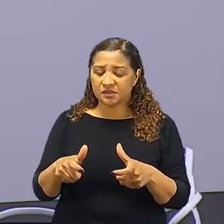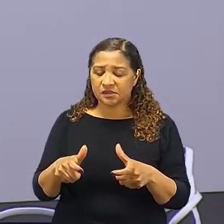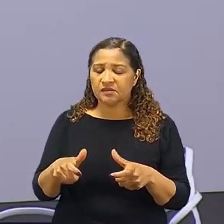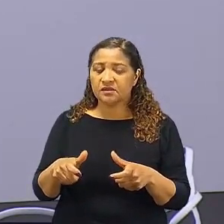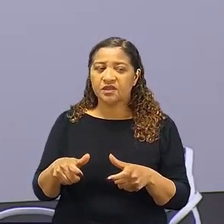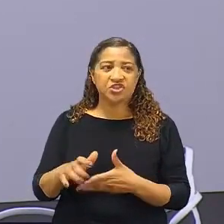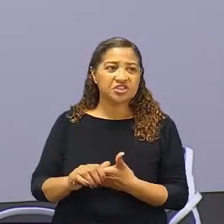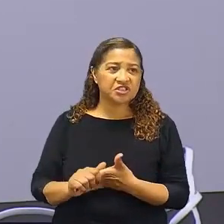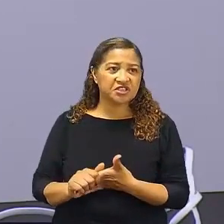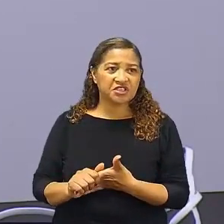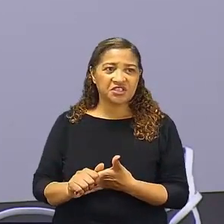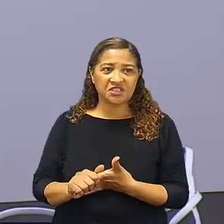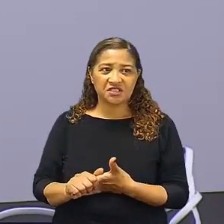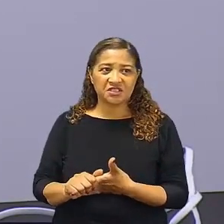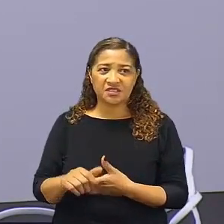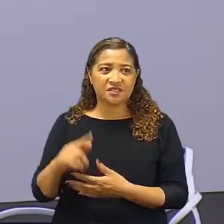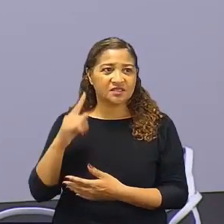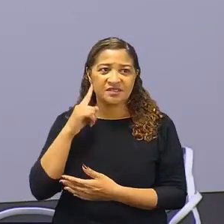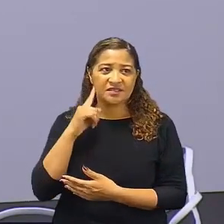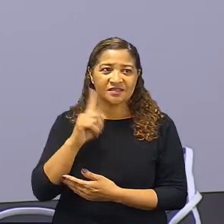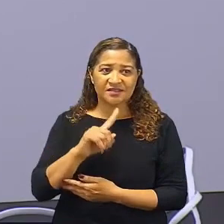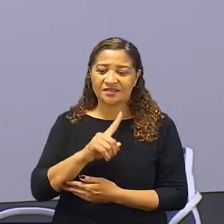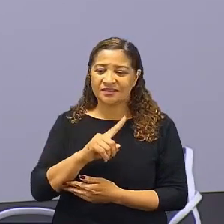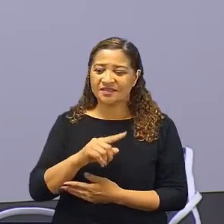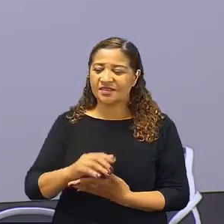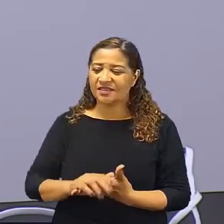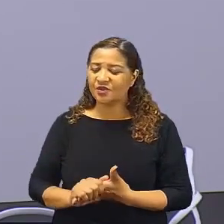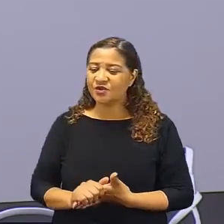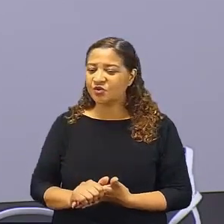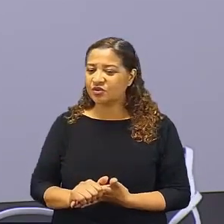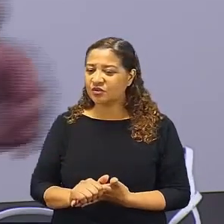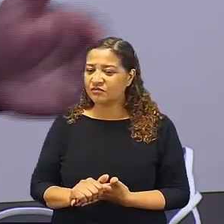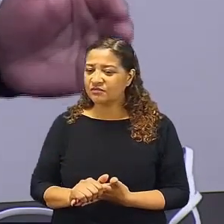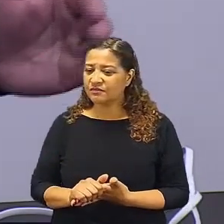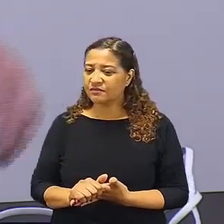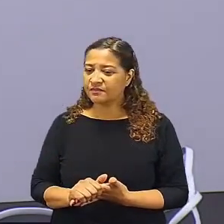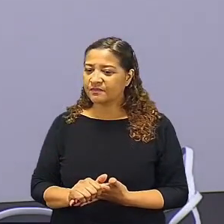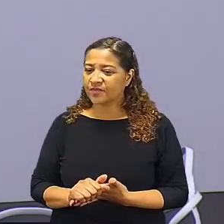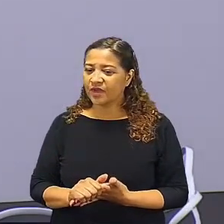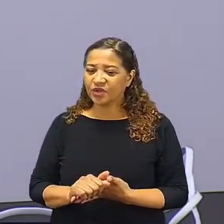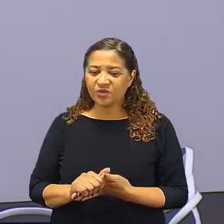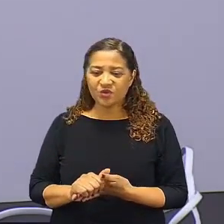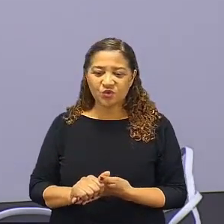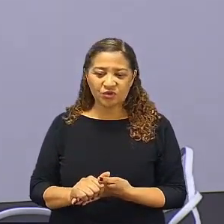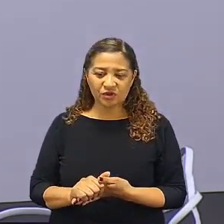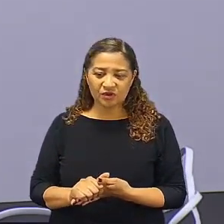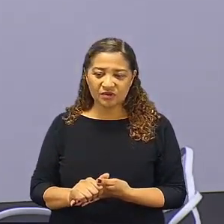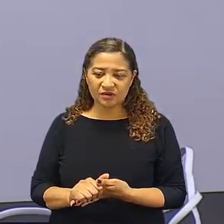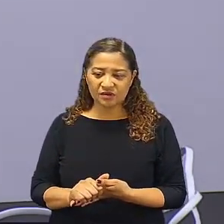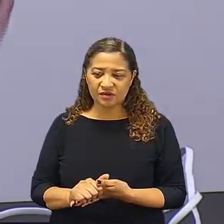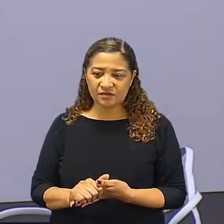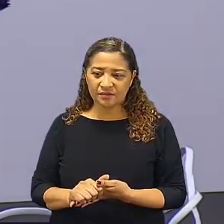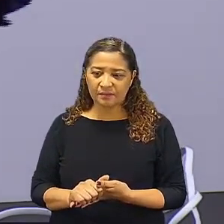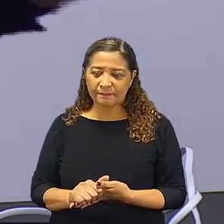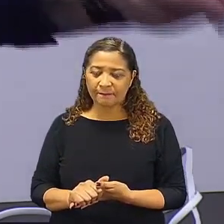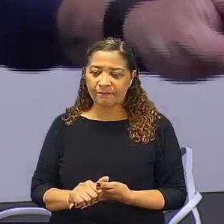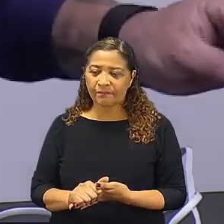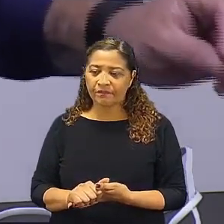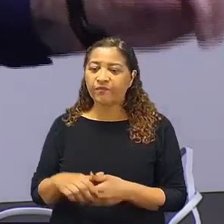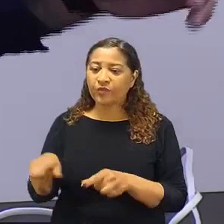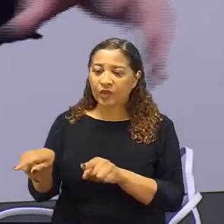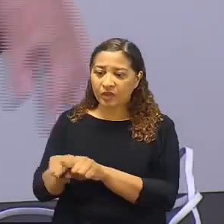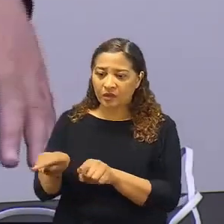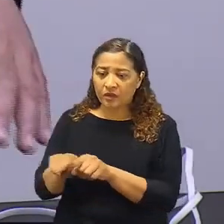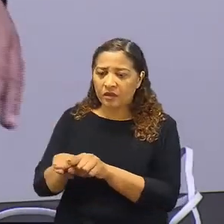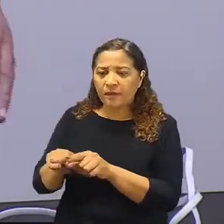em Recife, onde o Ministério, tentando todos os caminhos, conscientização, conscientizar